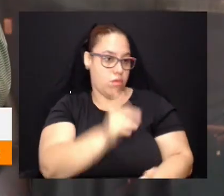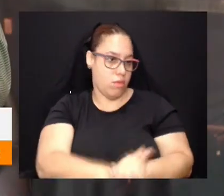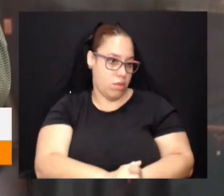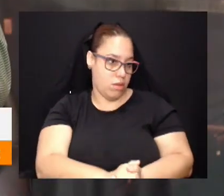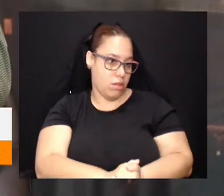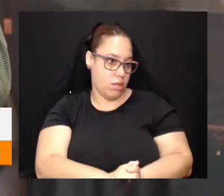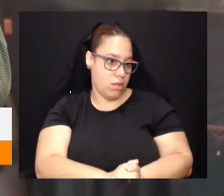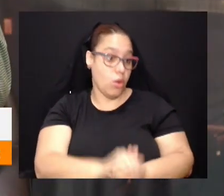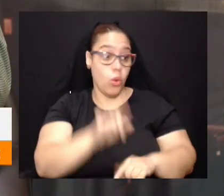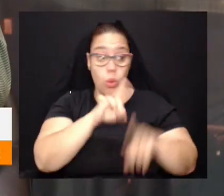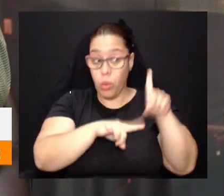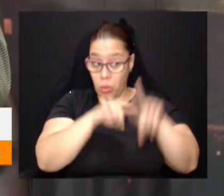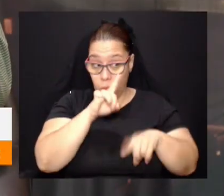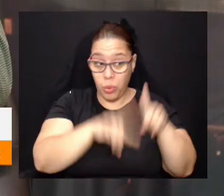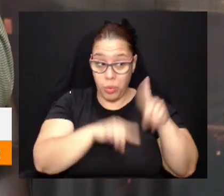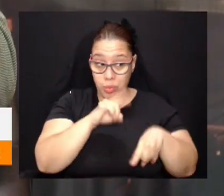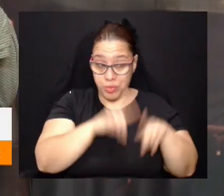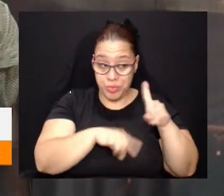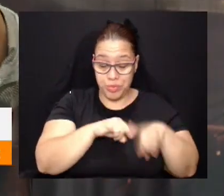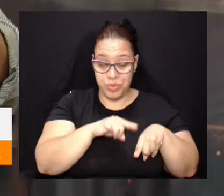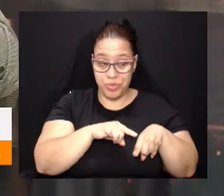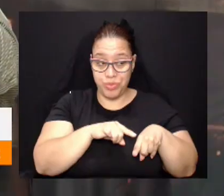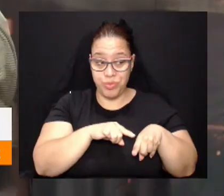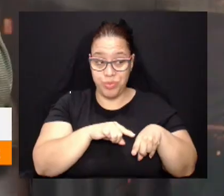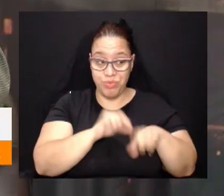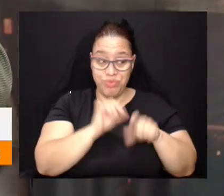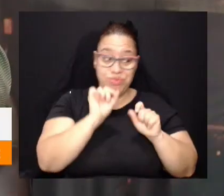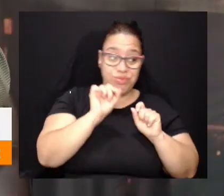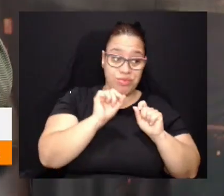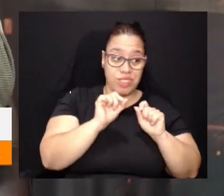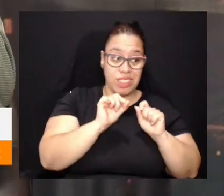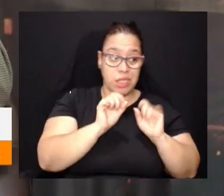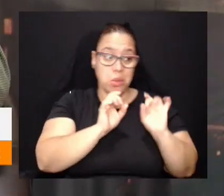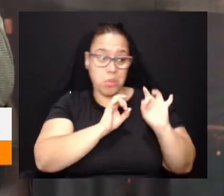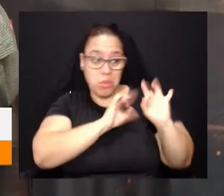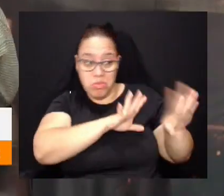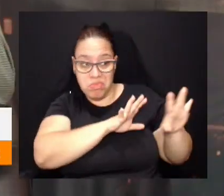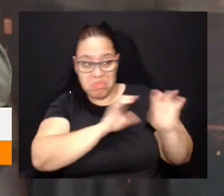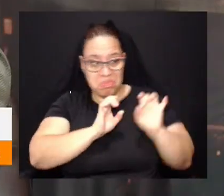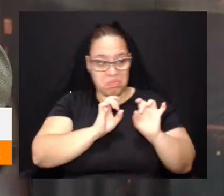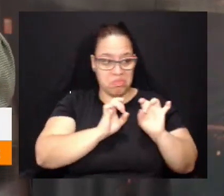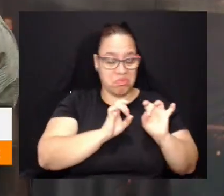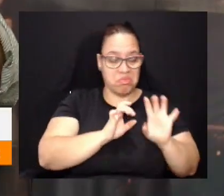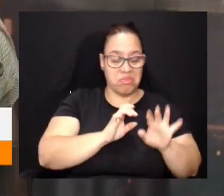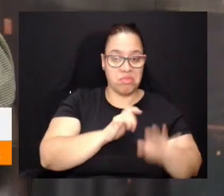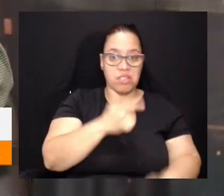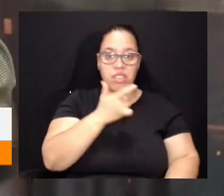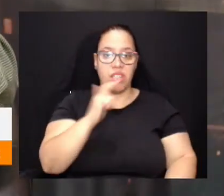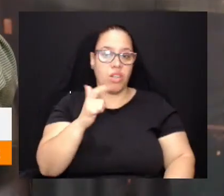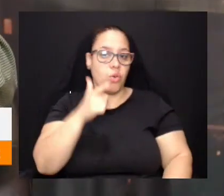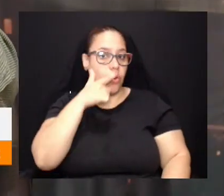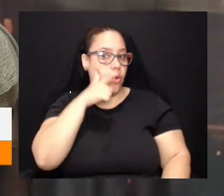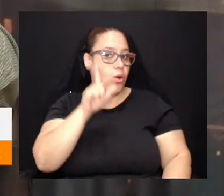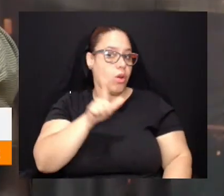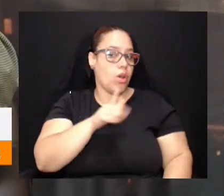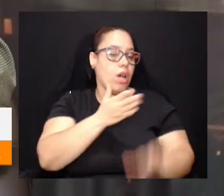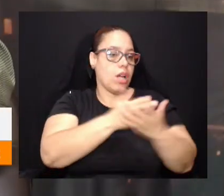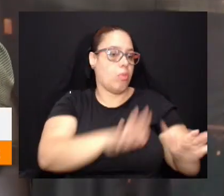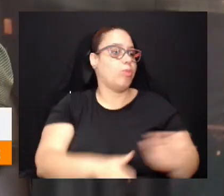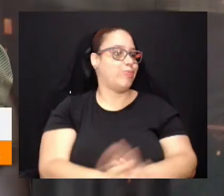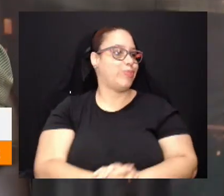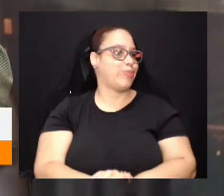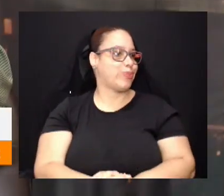né? Ela preza muito pelo descartar. Né? Então, eu não dou conta disso, acabou, né? Vou